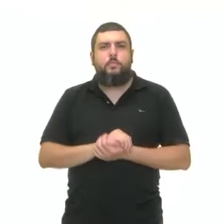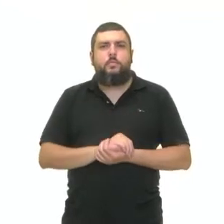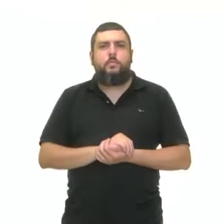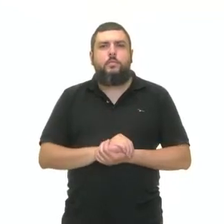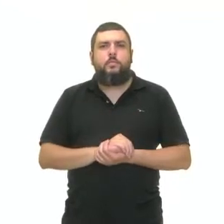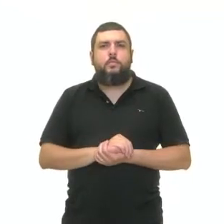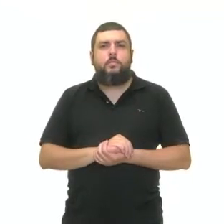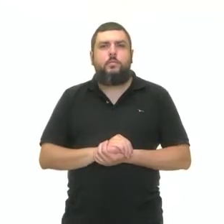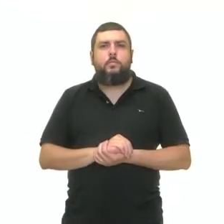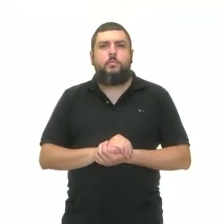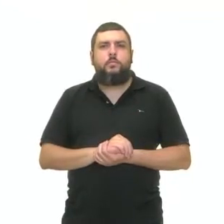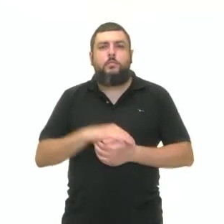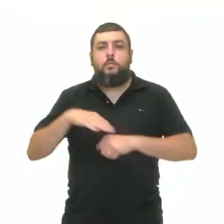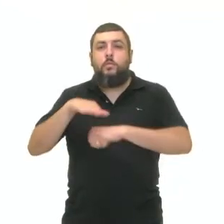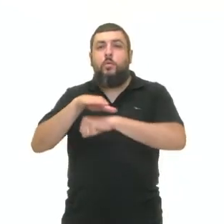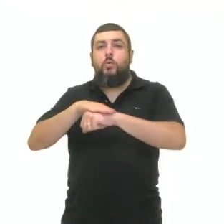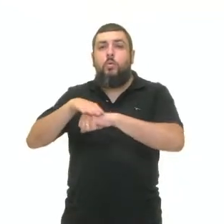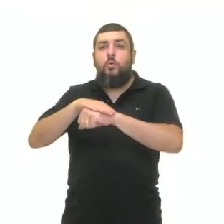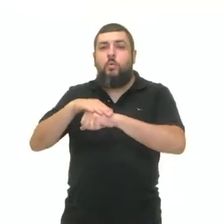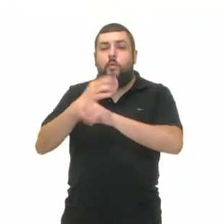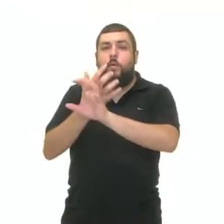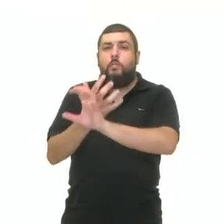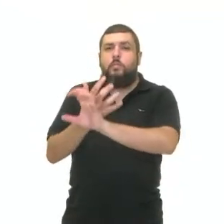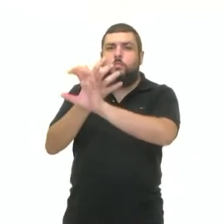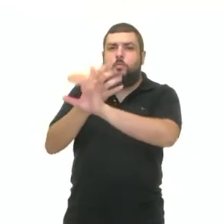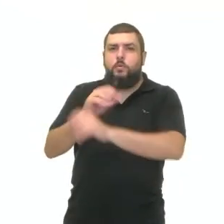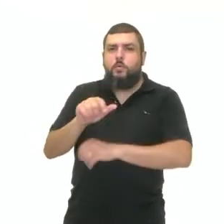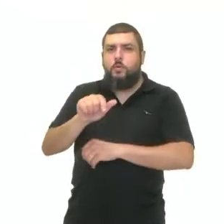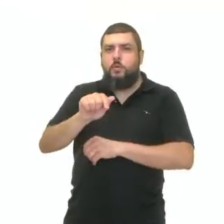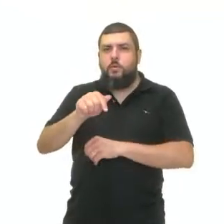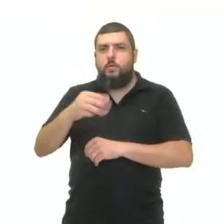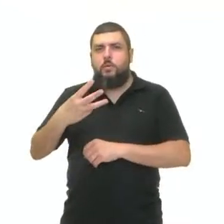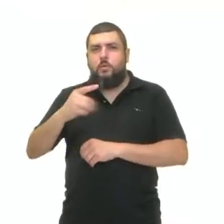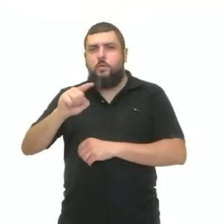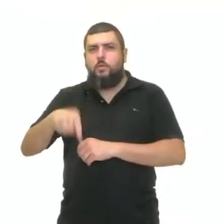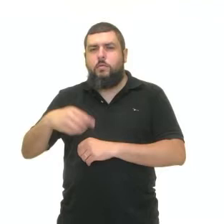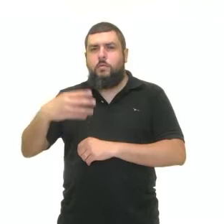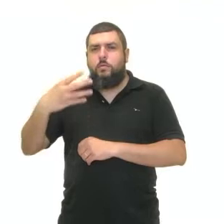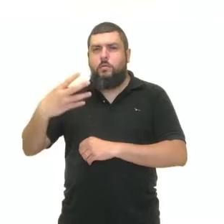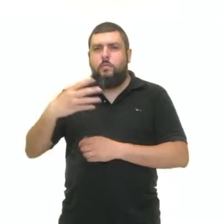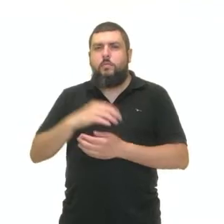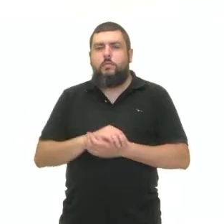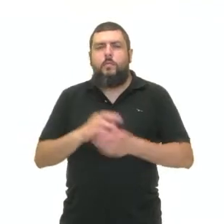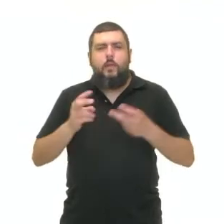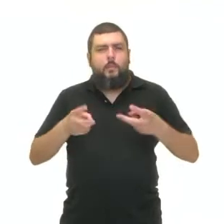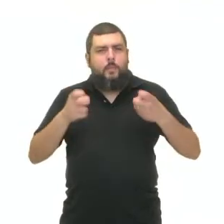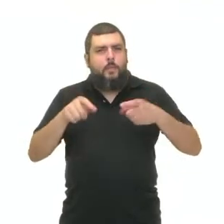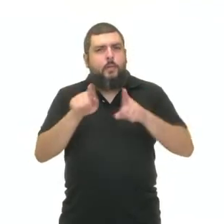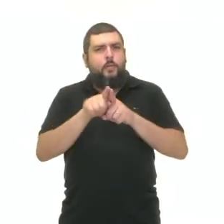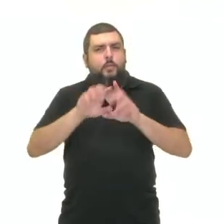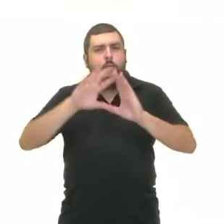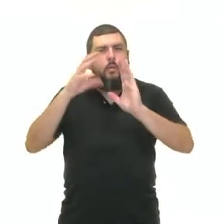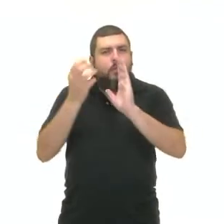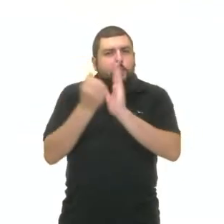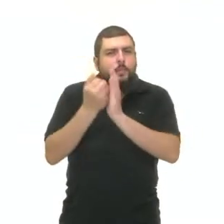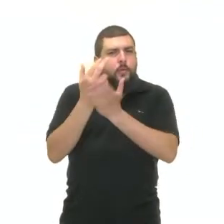Conversa por chamada de voz ou vídeo, 73,4%. Observe os ícones, né, já para você ir